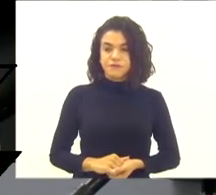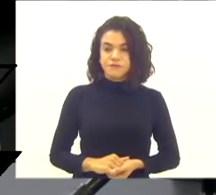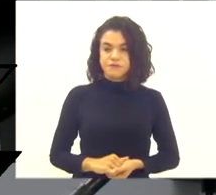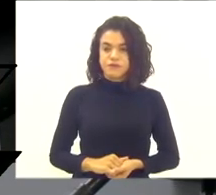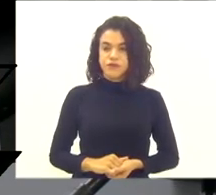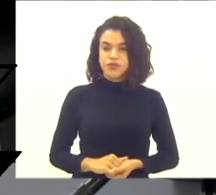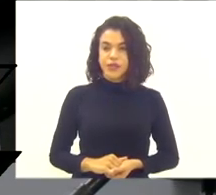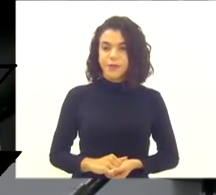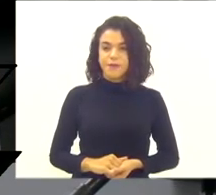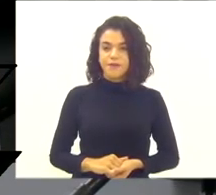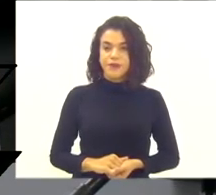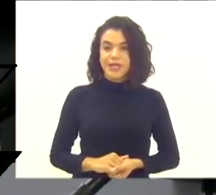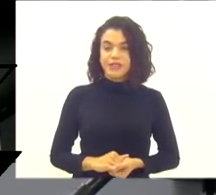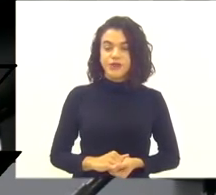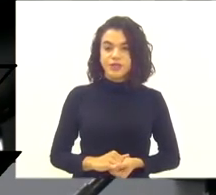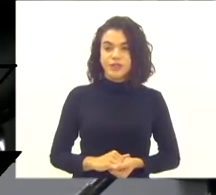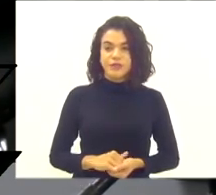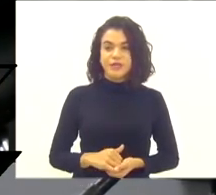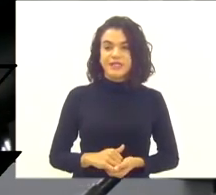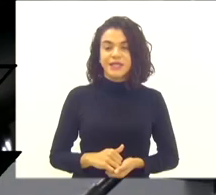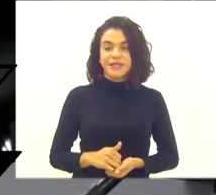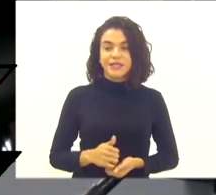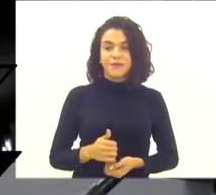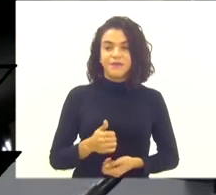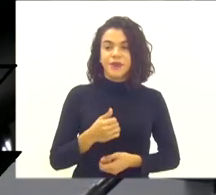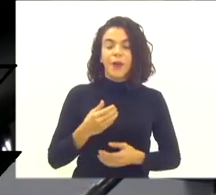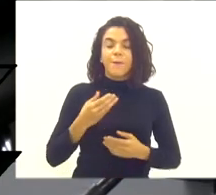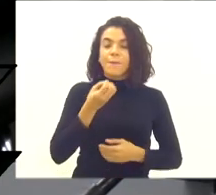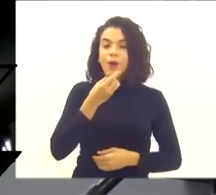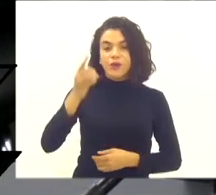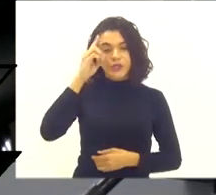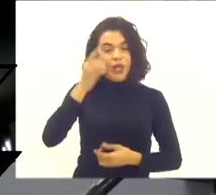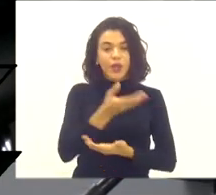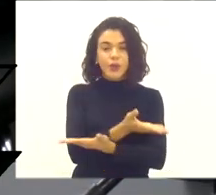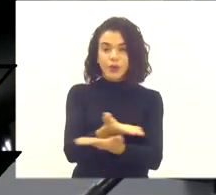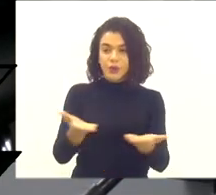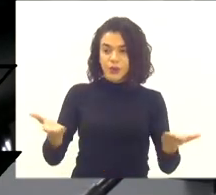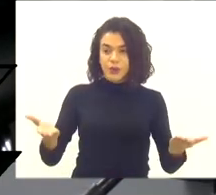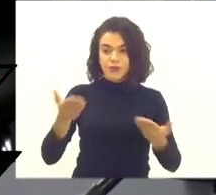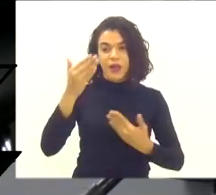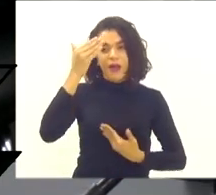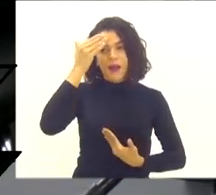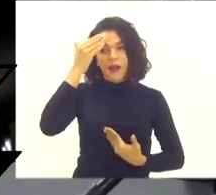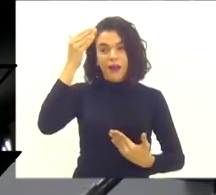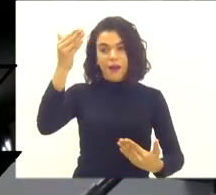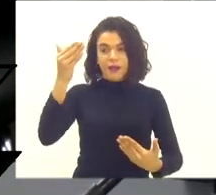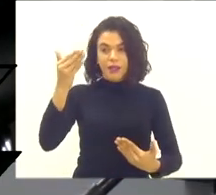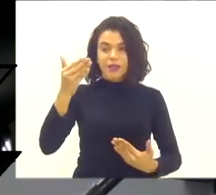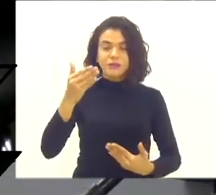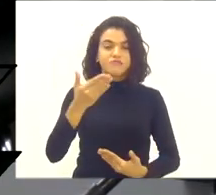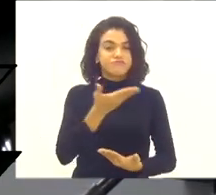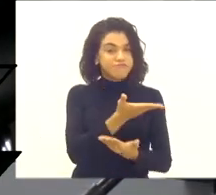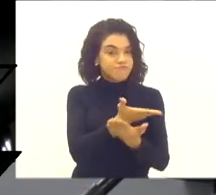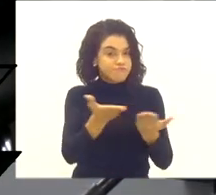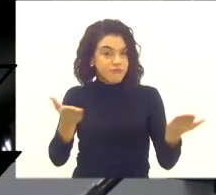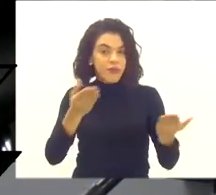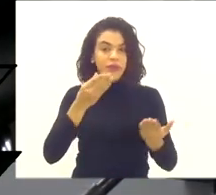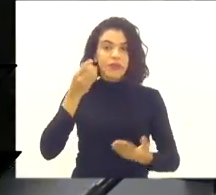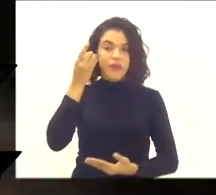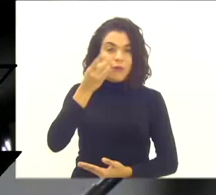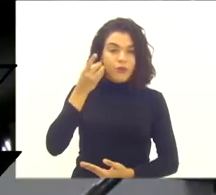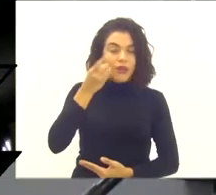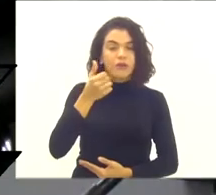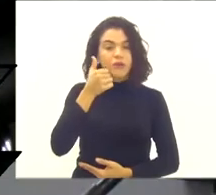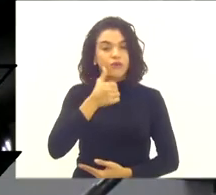um bom dia todos todas eu gostaria de agradecer as deputadas deputados